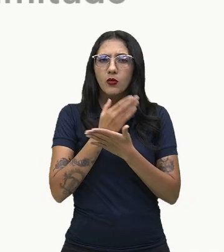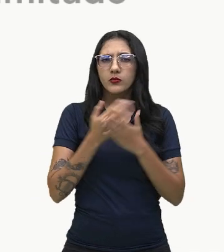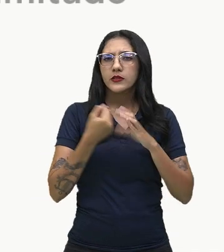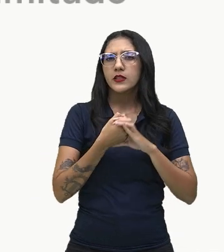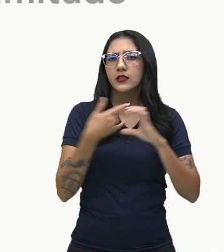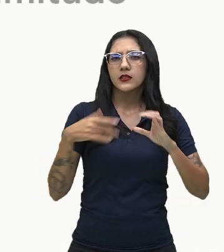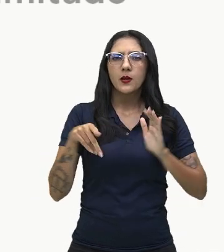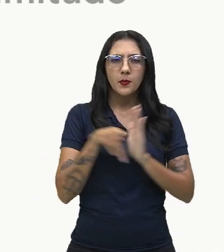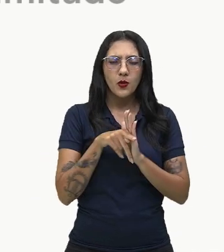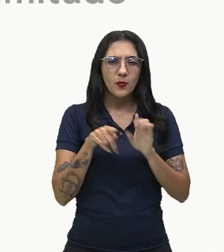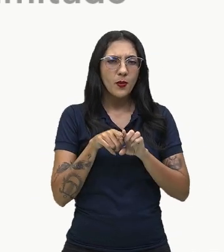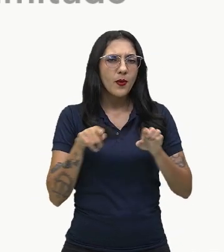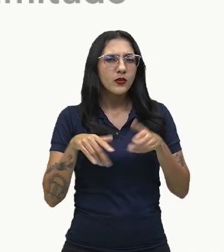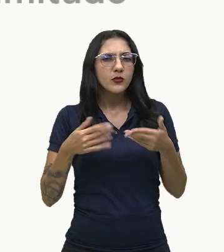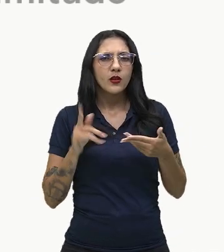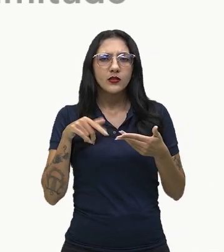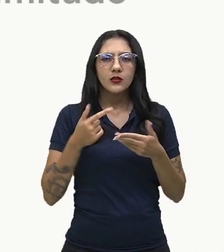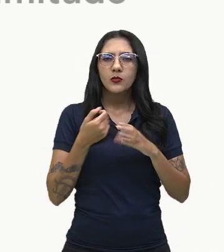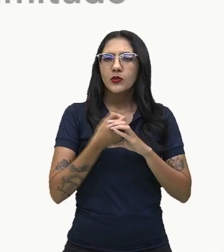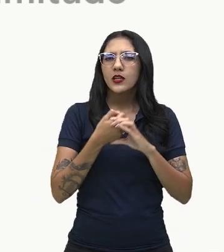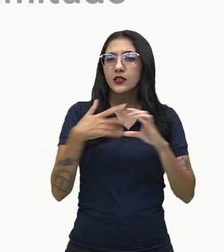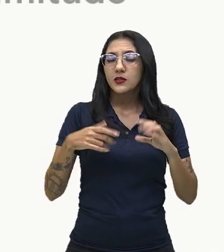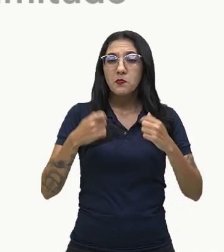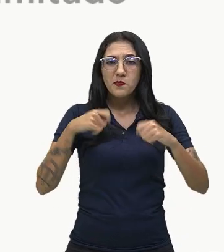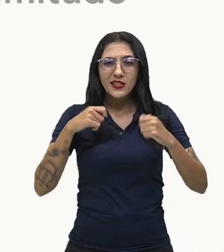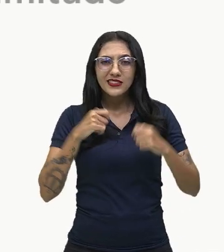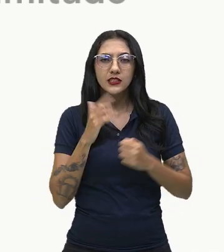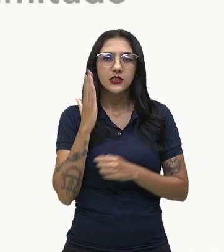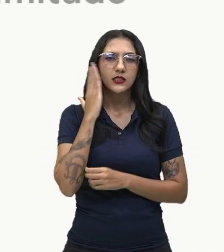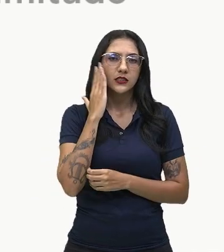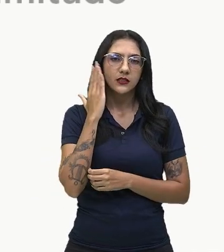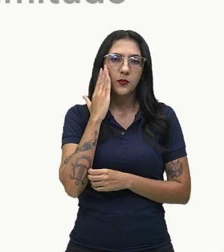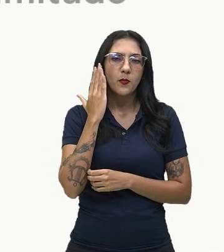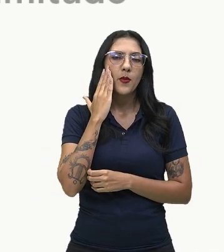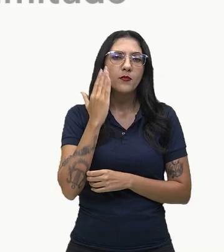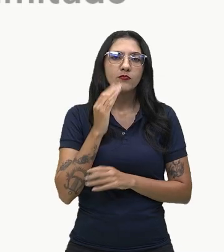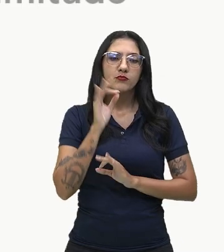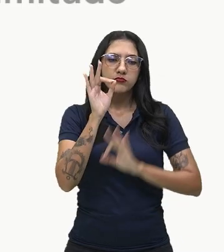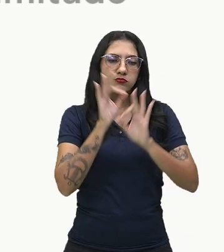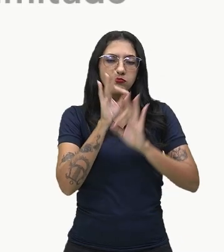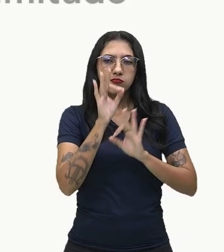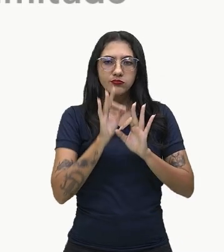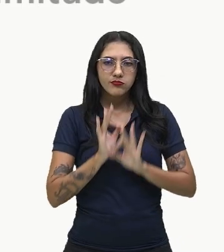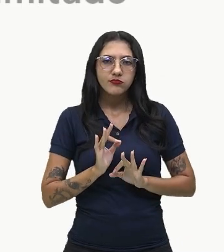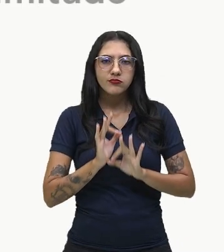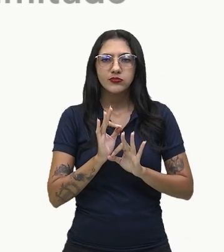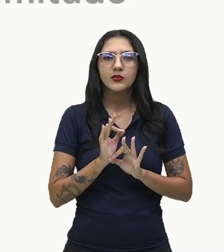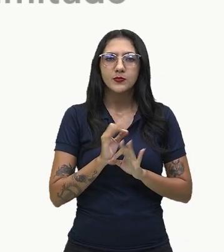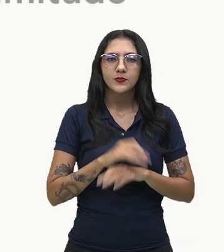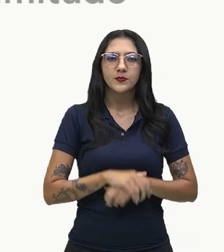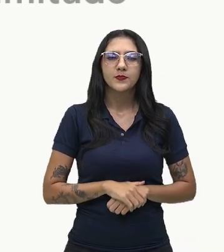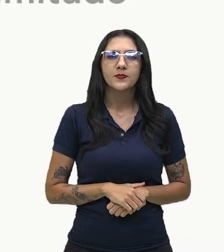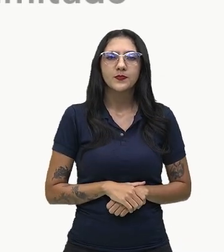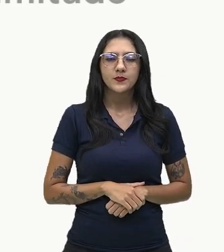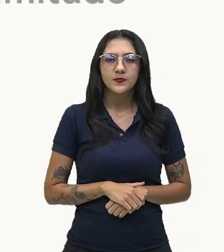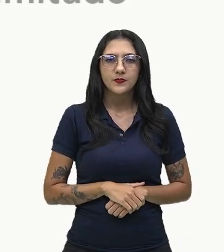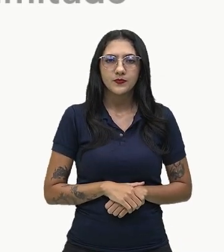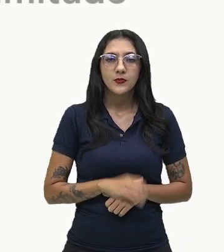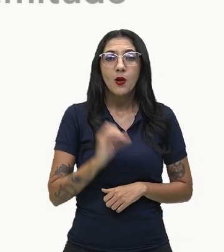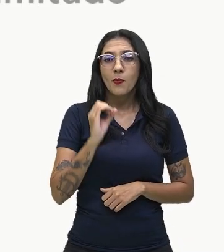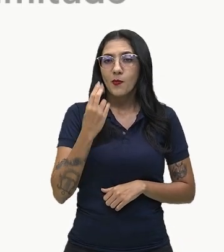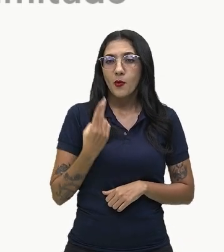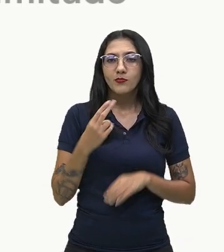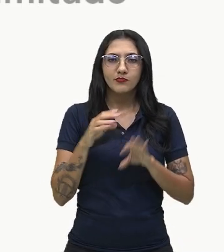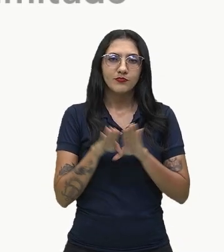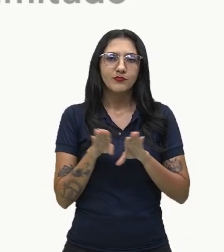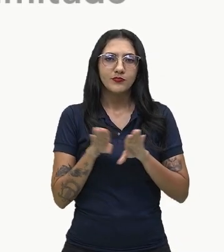E quais são esses critérios, né, que eu vou levar em consideração para esse processo de divisão, de classificação, ou como nós